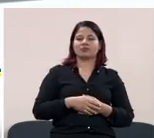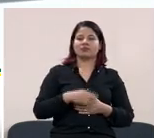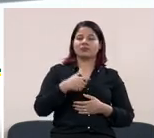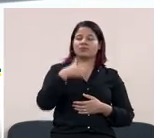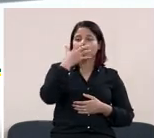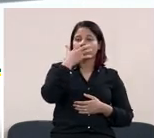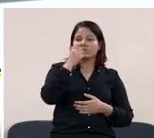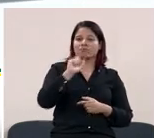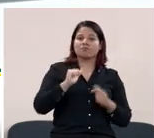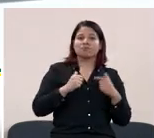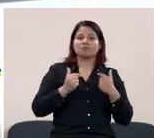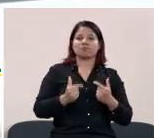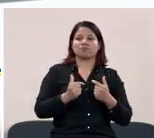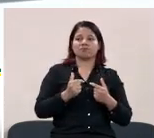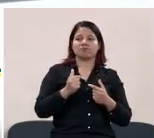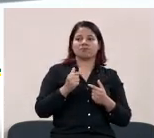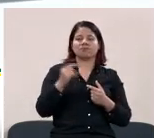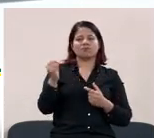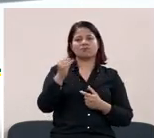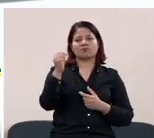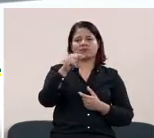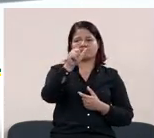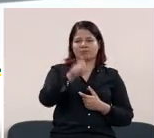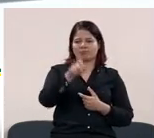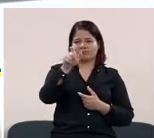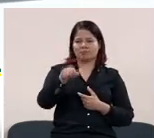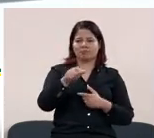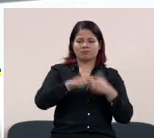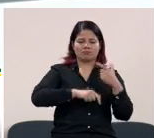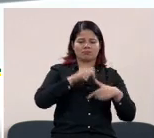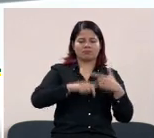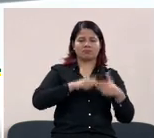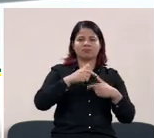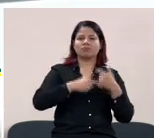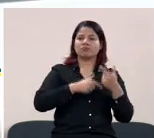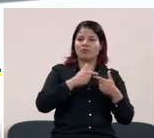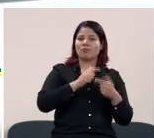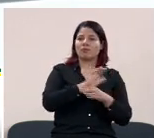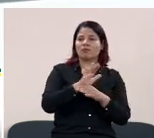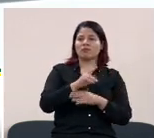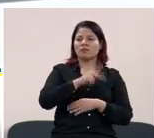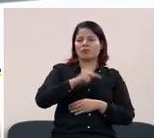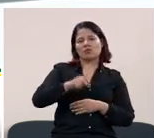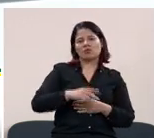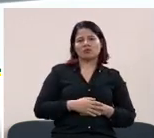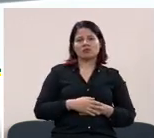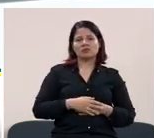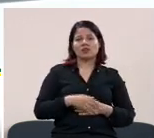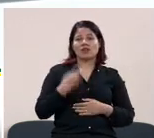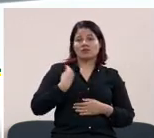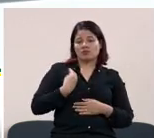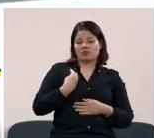mostra a importância dos nossos professores para a vida de todos nós.